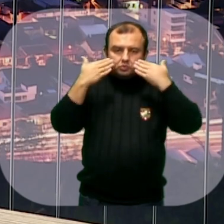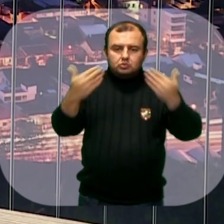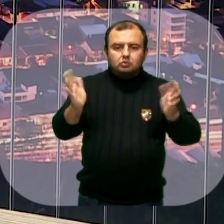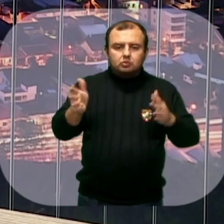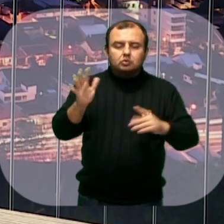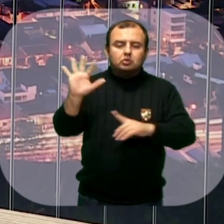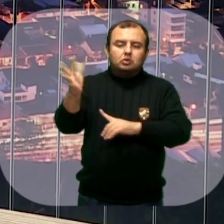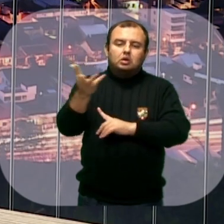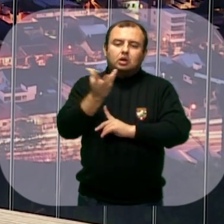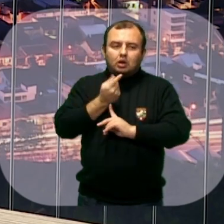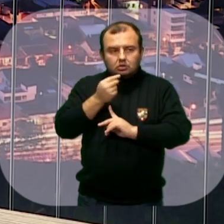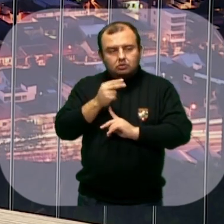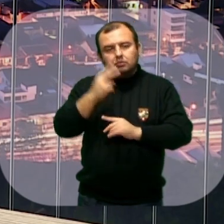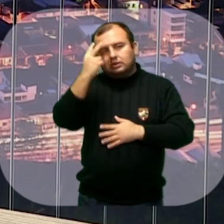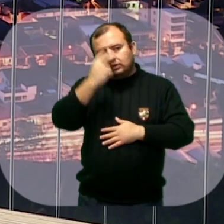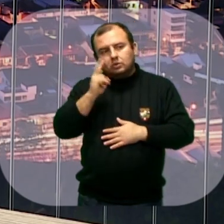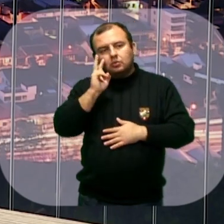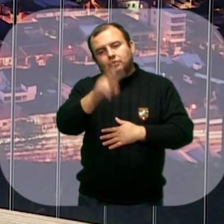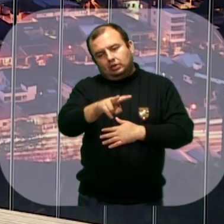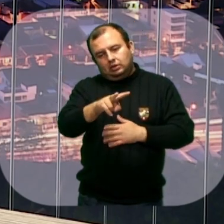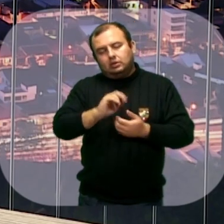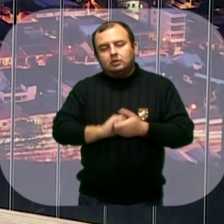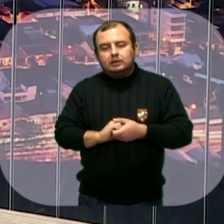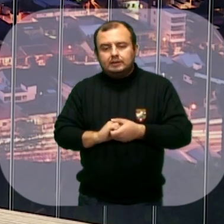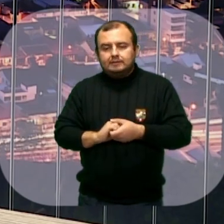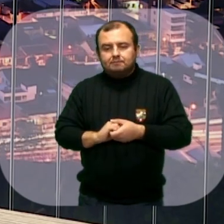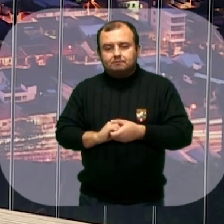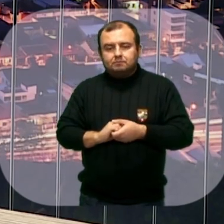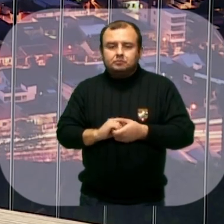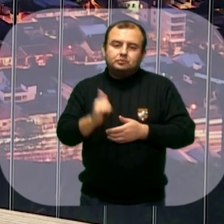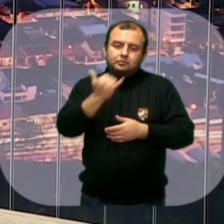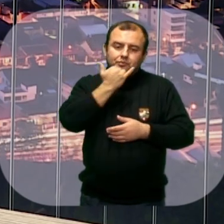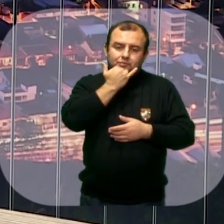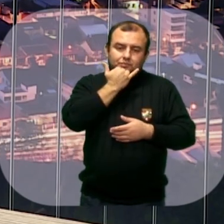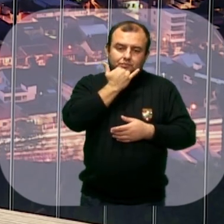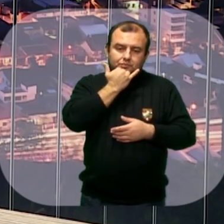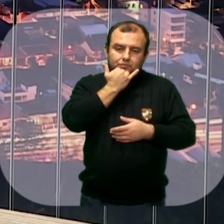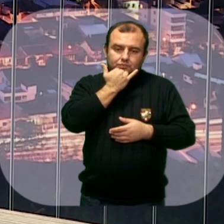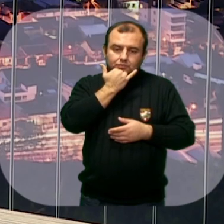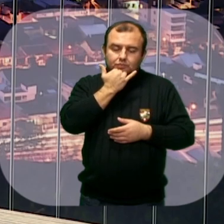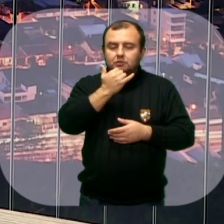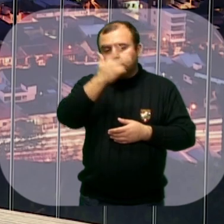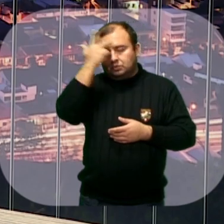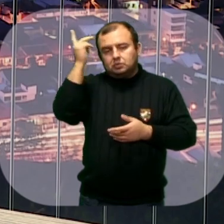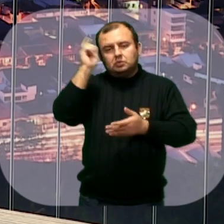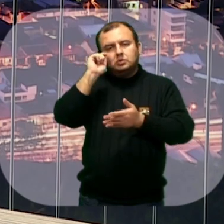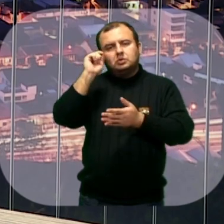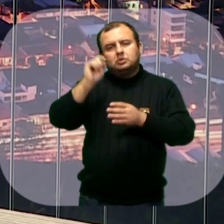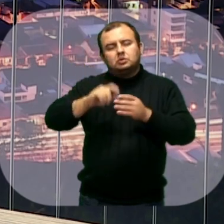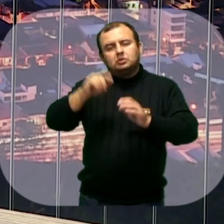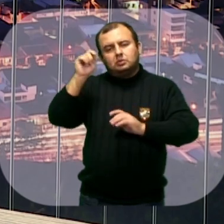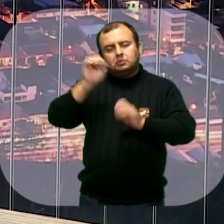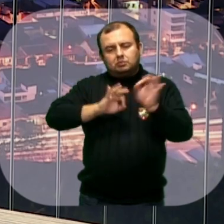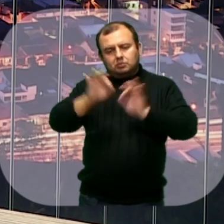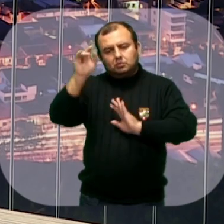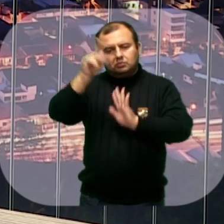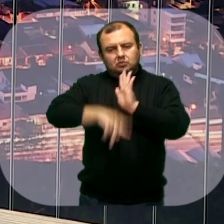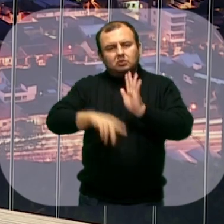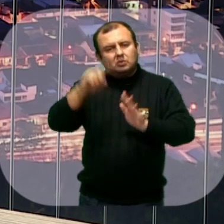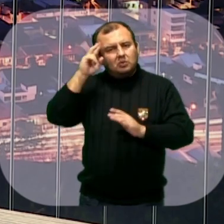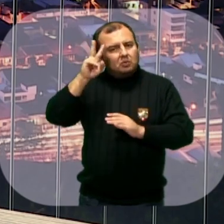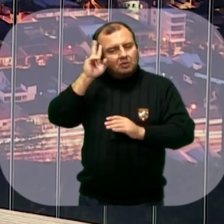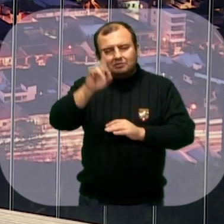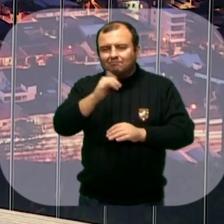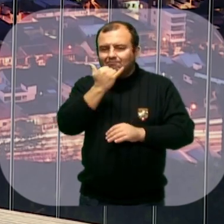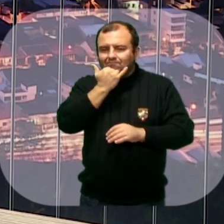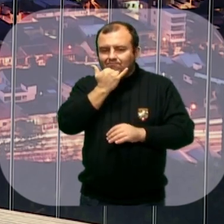o Arte para Cego Ver, né? Não, me desculpe agora o nome do autor do projeto, mas eu não me